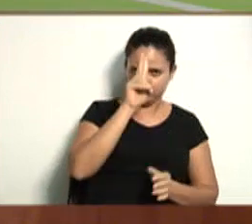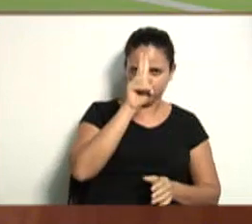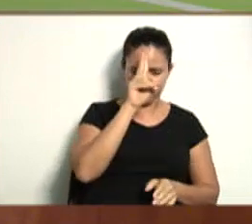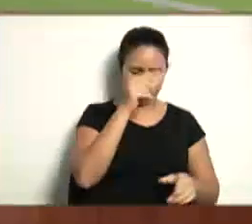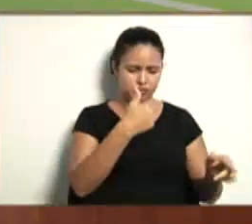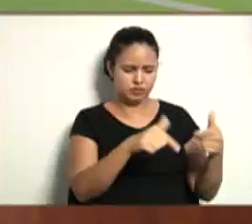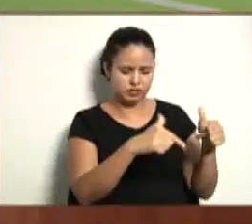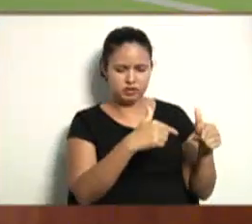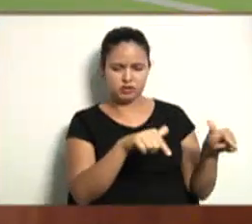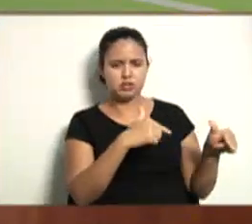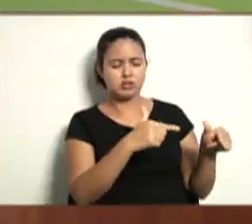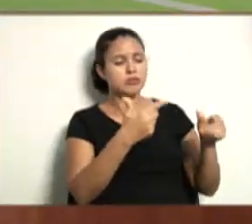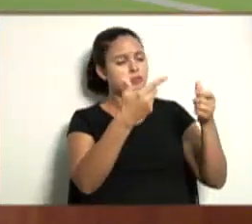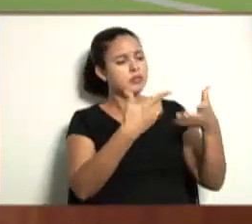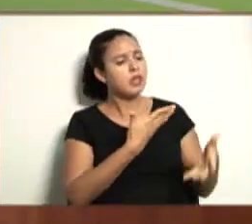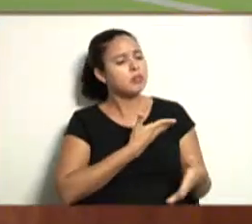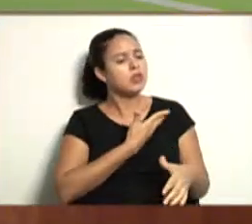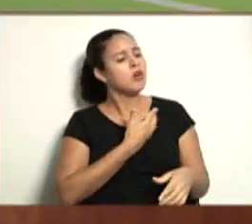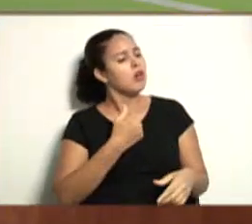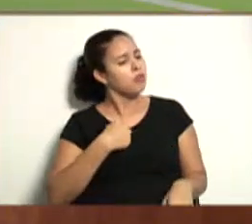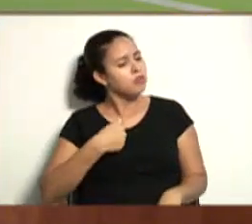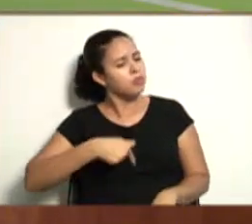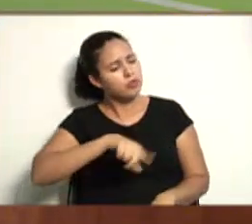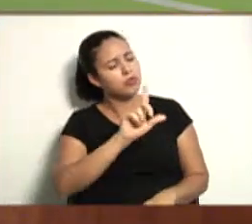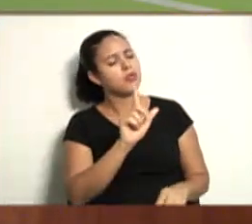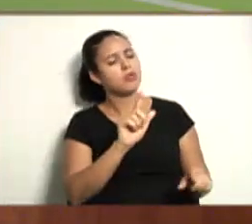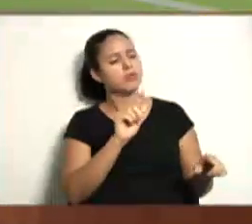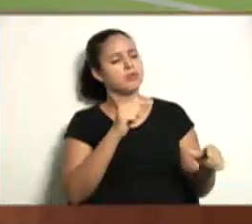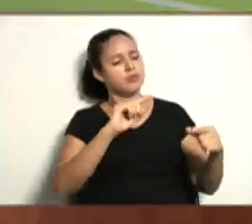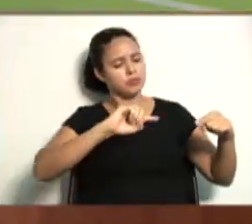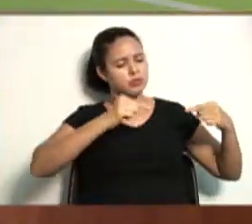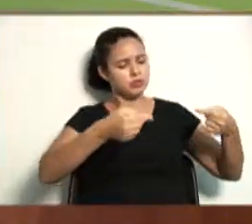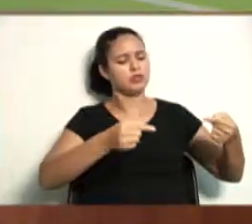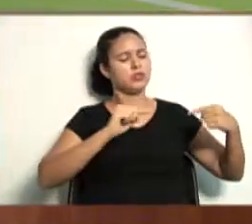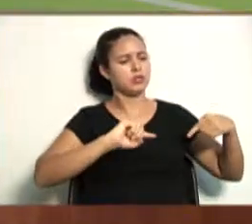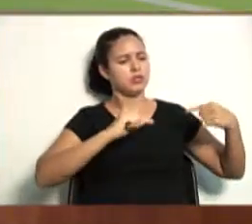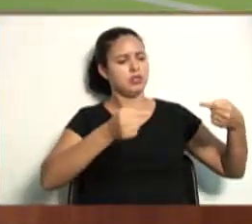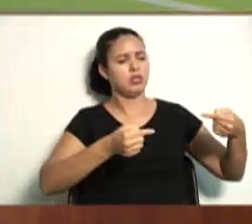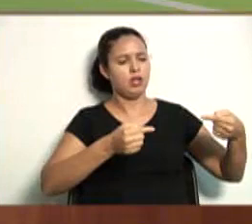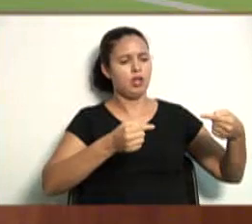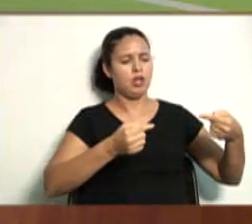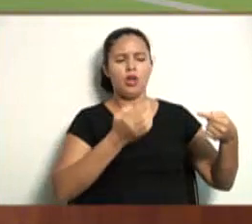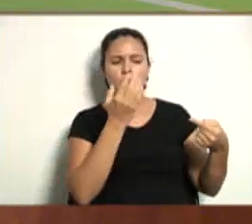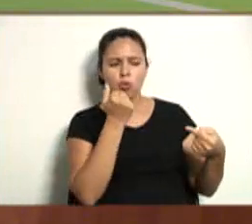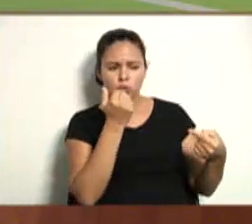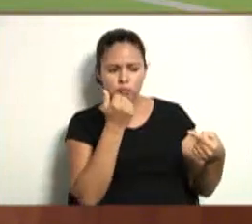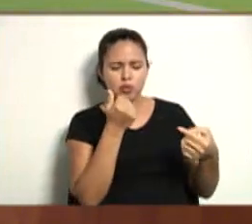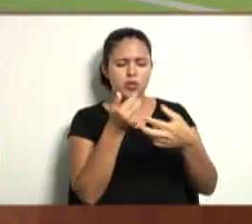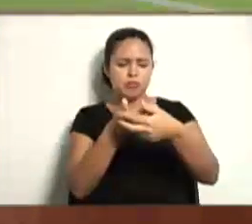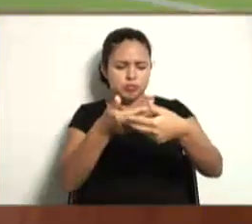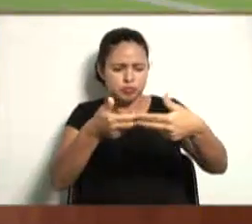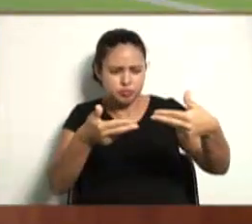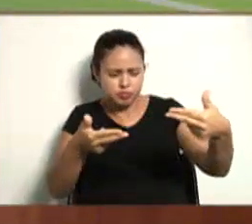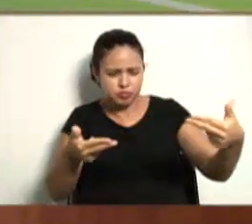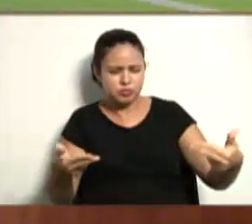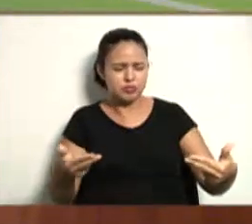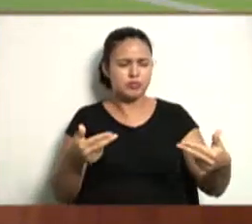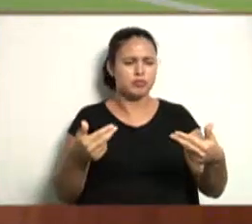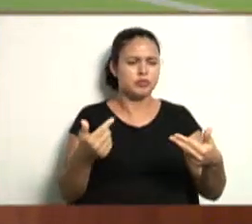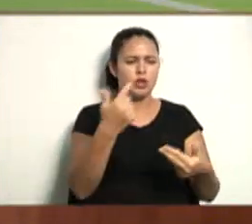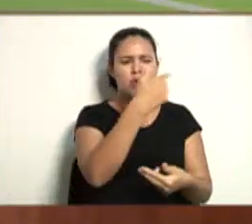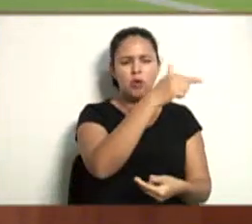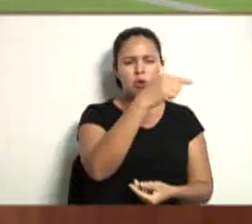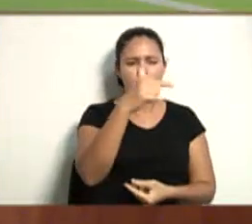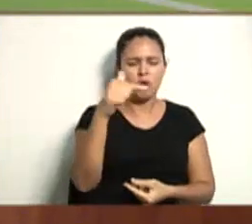que tivesse aí, tivesse vinagrete, tivesse uma